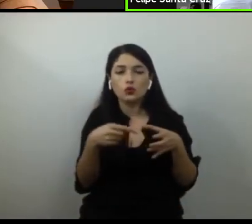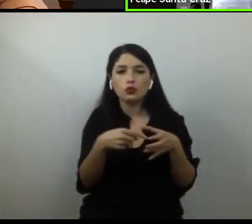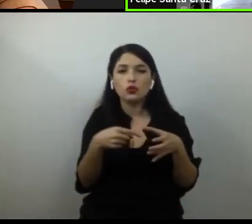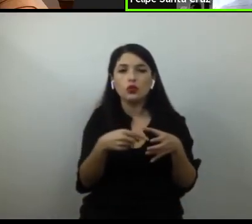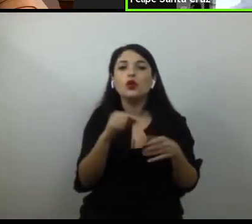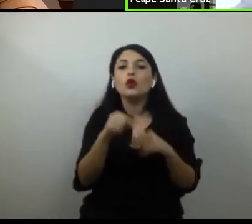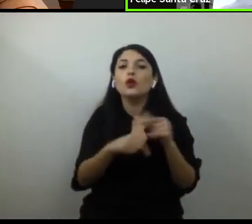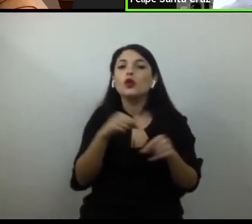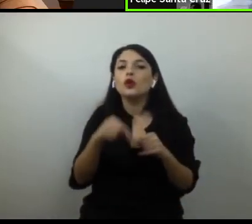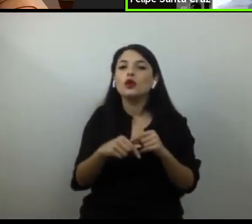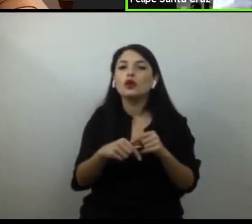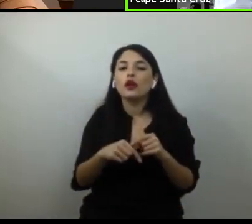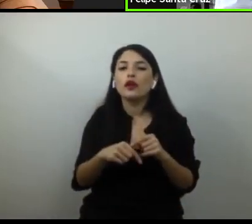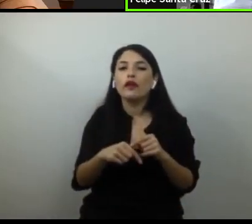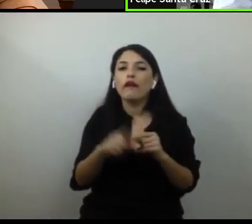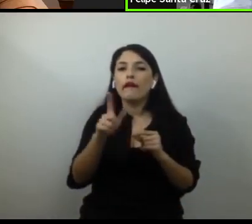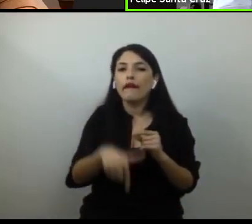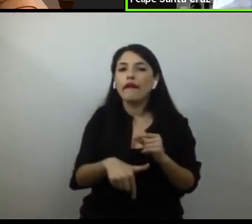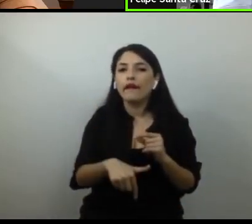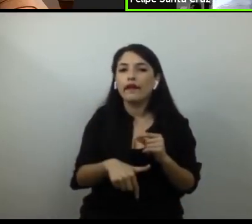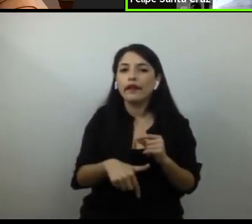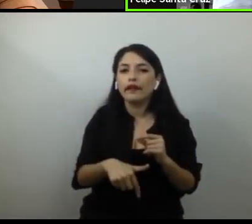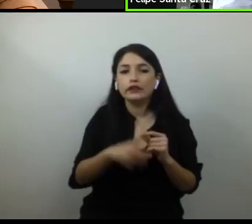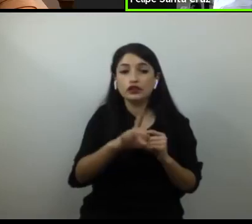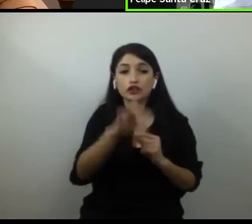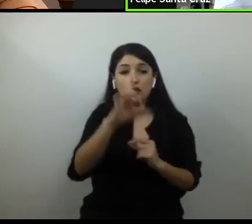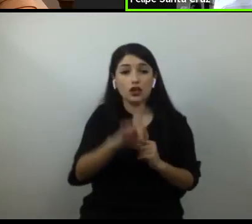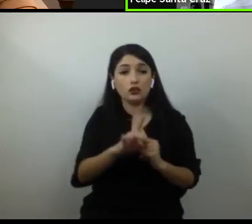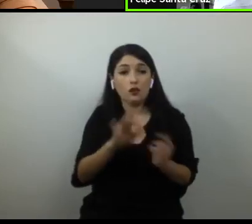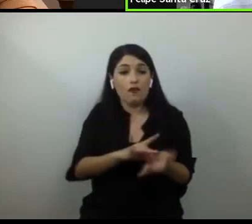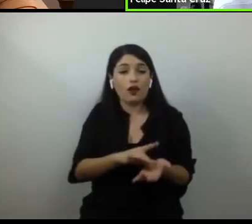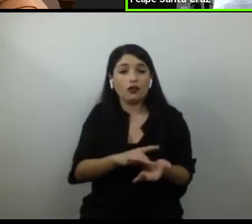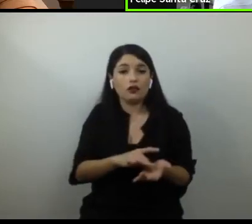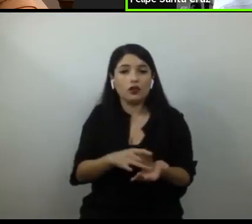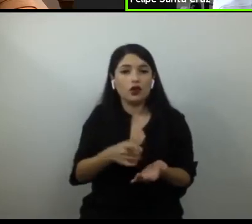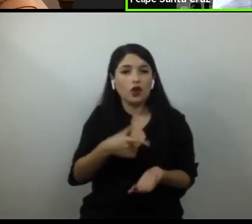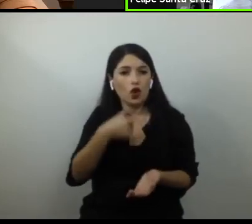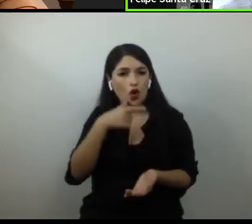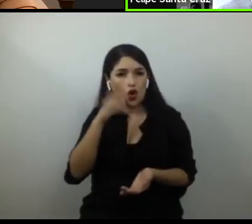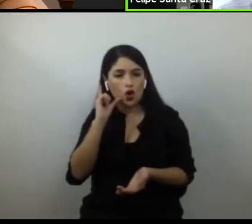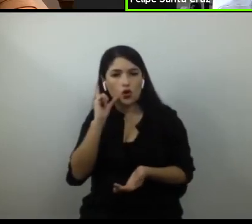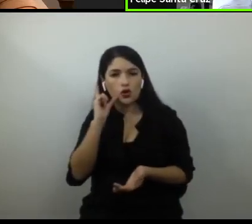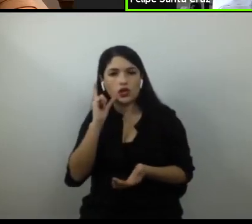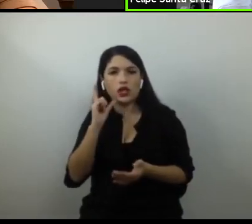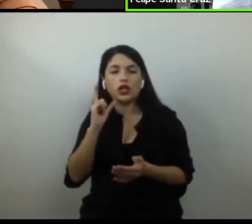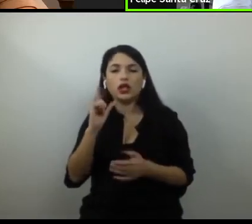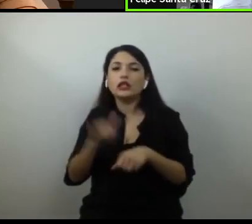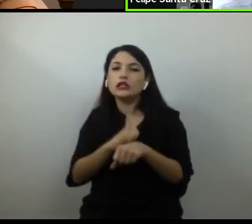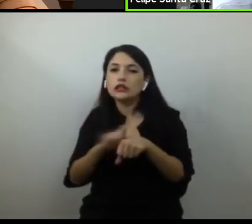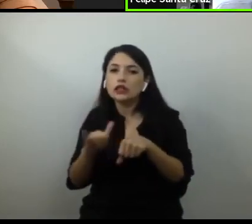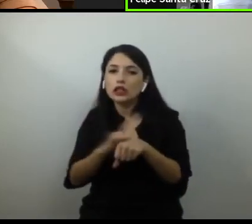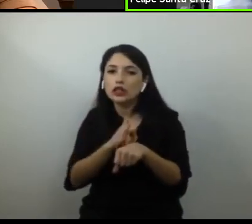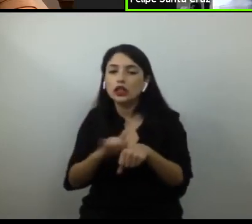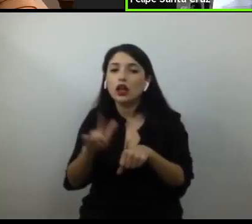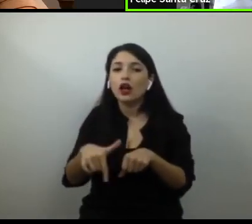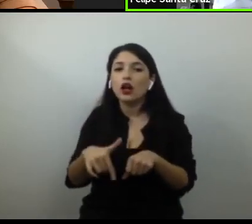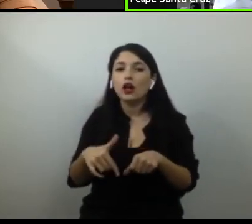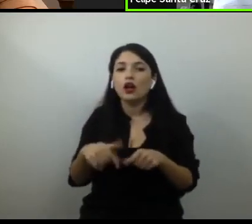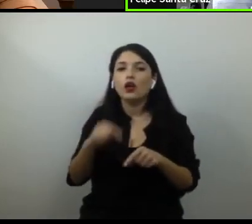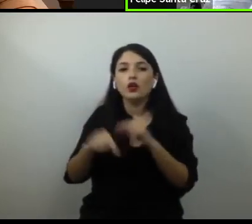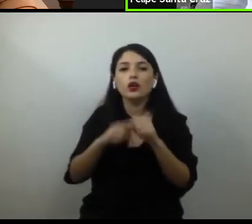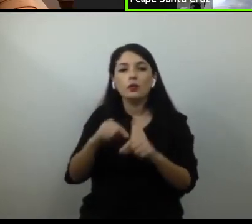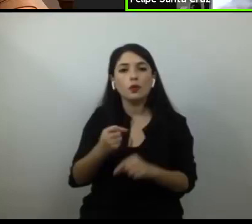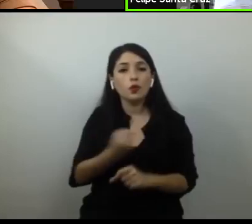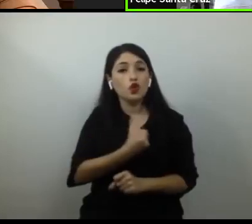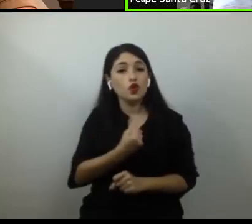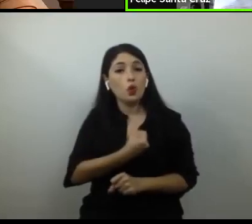fatos. Vamos ver que, desde ontem para hoje, a estratégia de combate à Covid do Ministério da Saúde é alterar os números, é